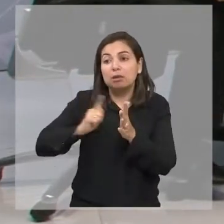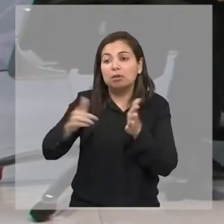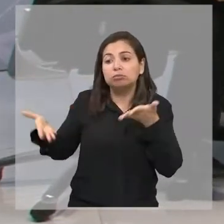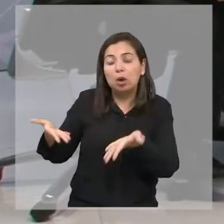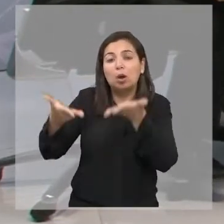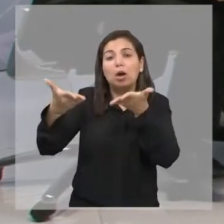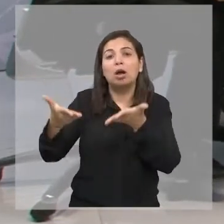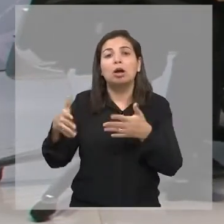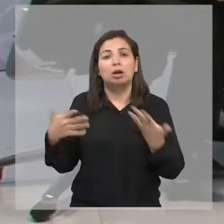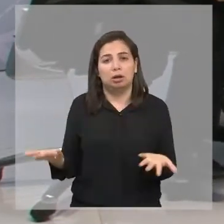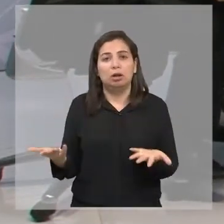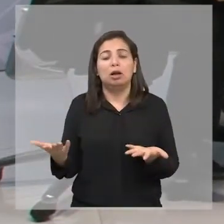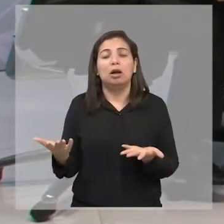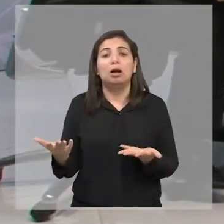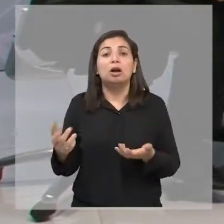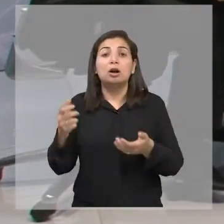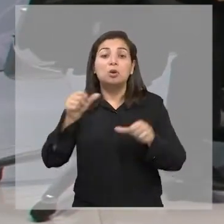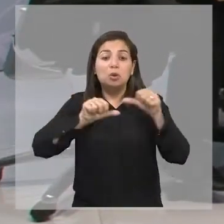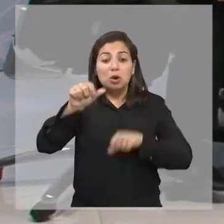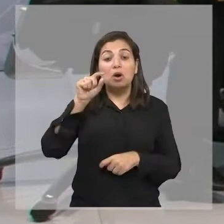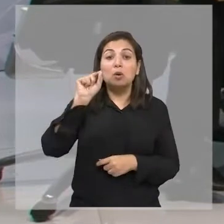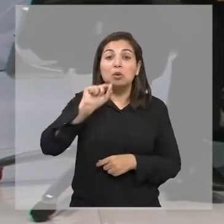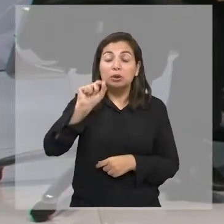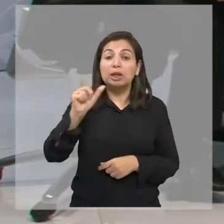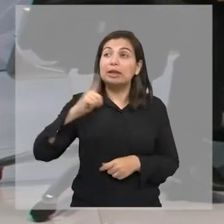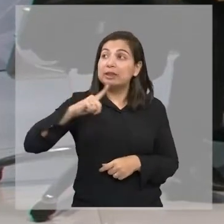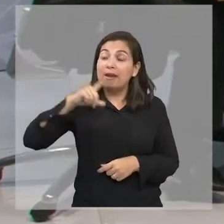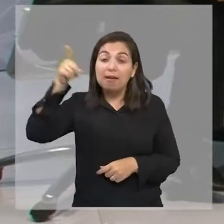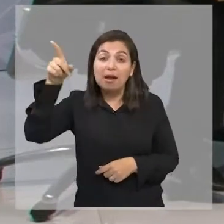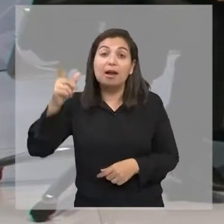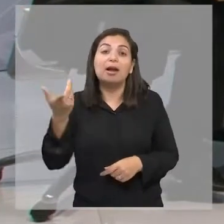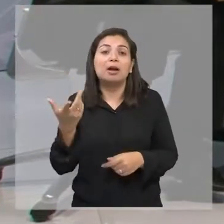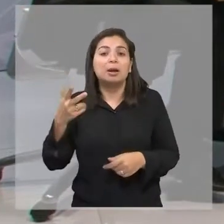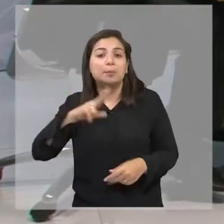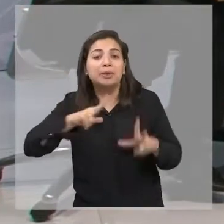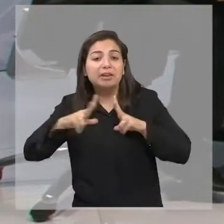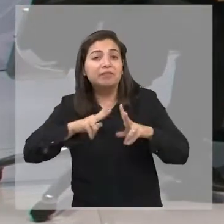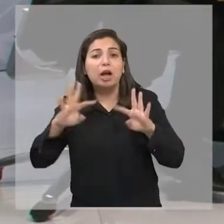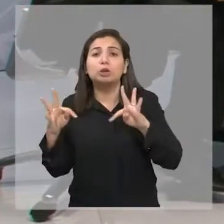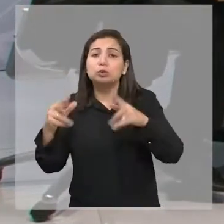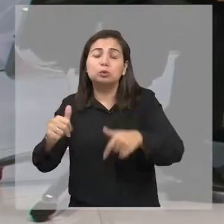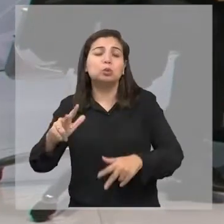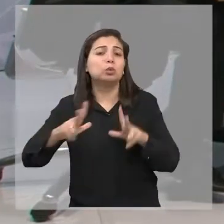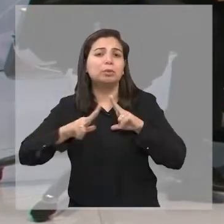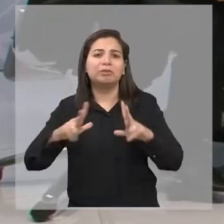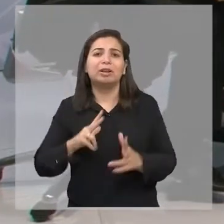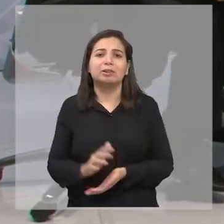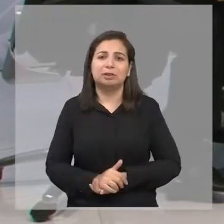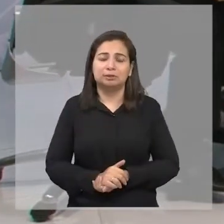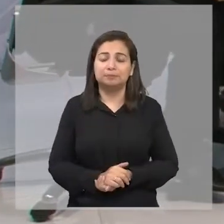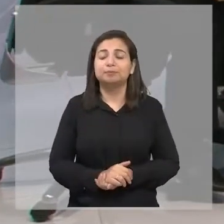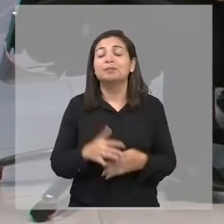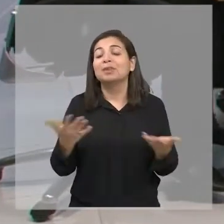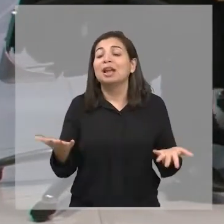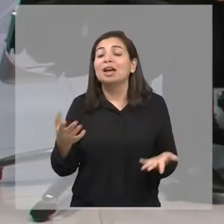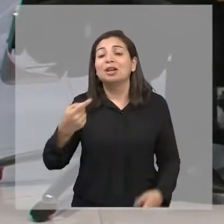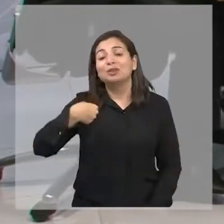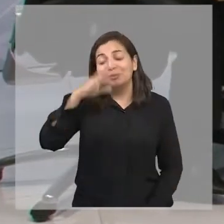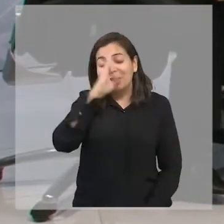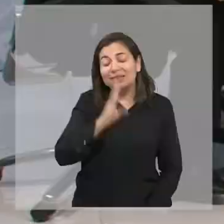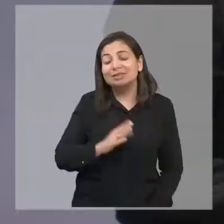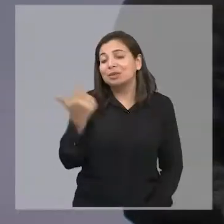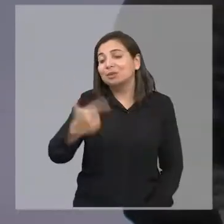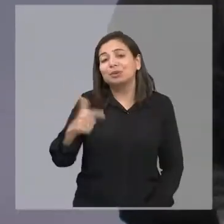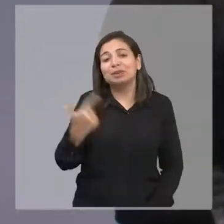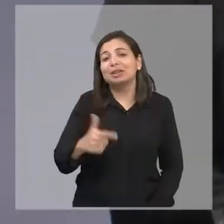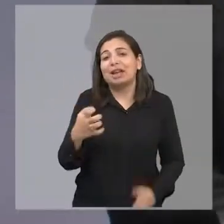precisamos ter iniciativa privada. Que não tem. Universidades privadas, eficientes, Não o aluno tem. quer estudar. A gente não tem nem O- empresa, a não empresa tem nem privada no capitalismo Brasil no vive às